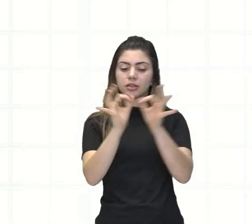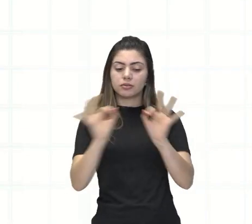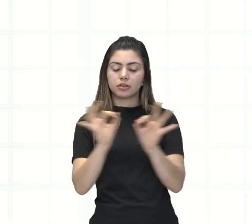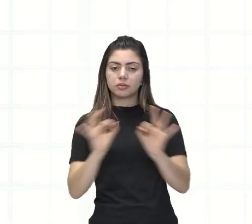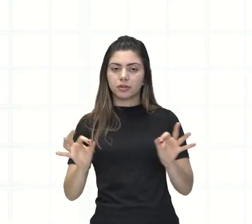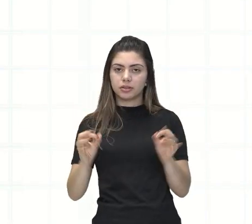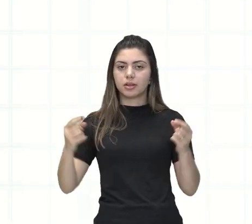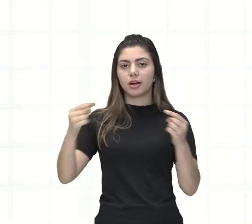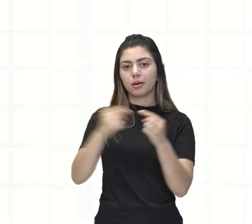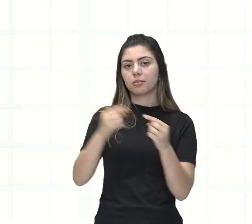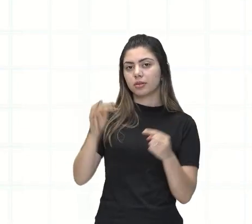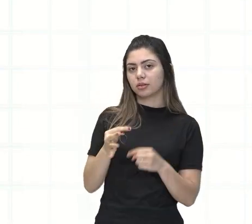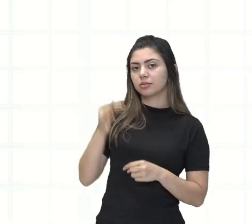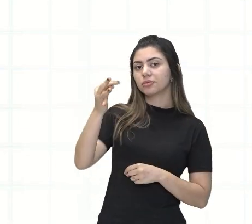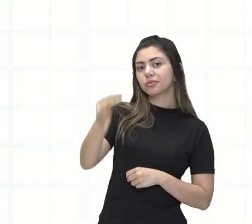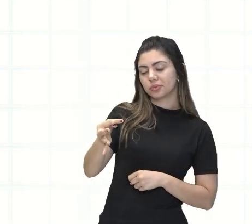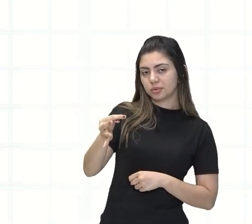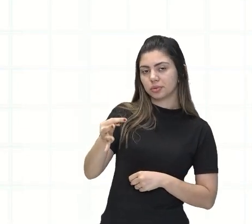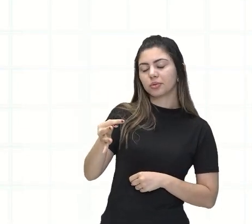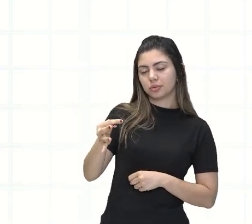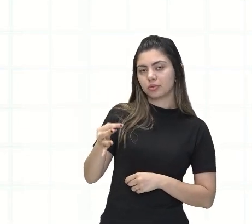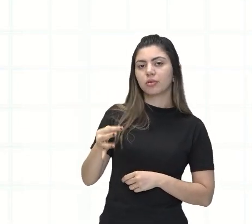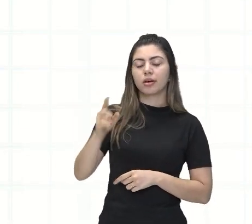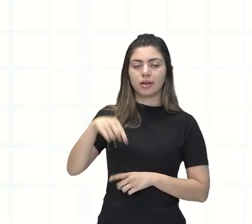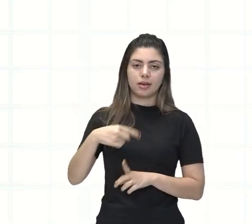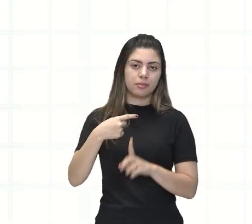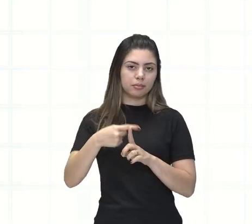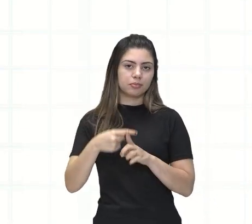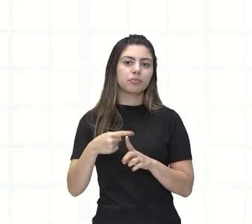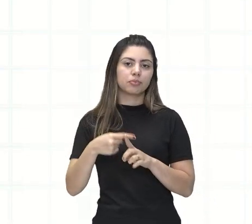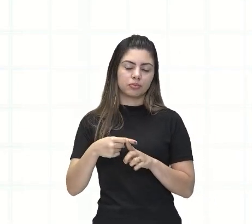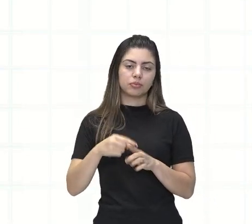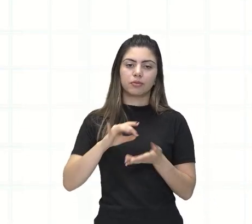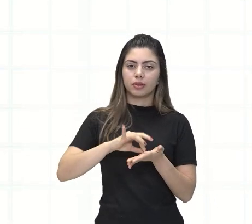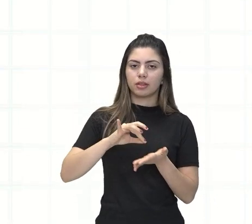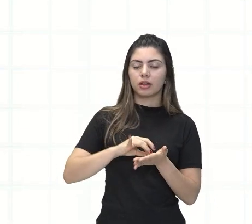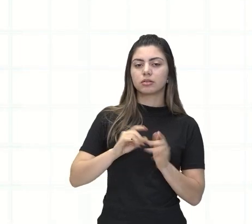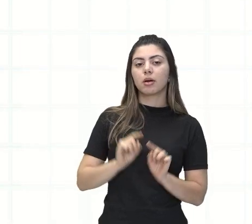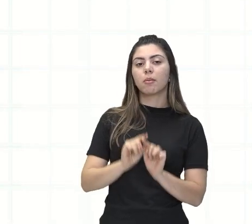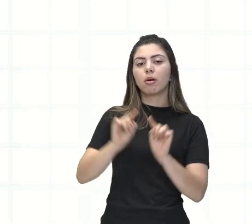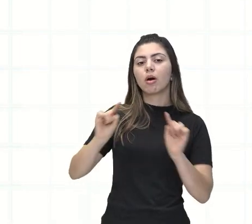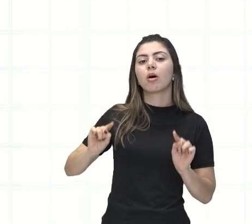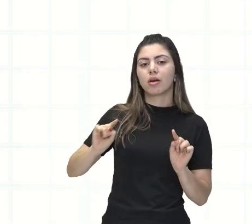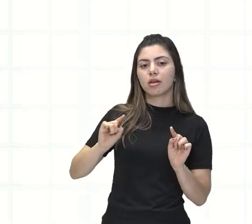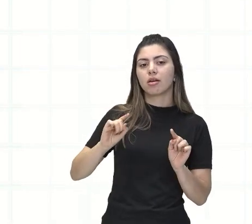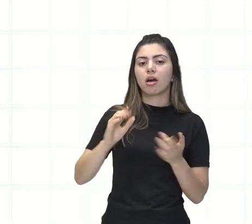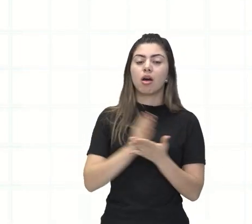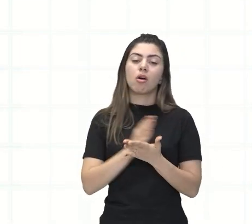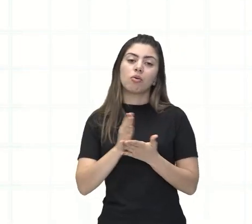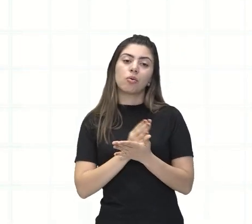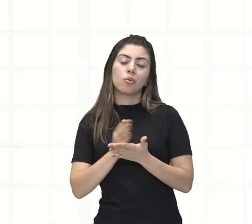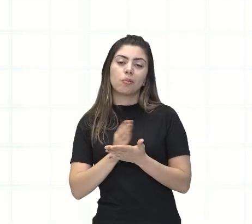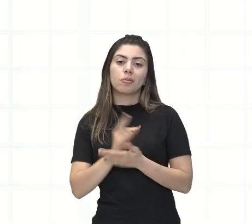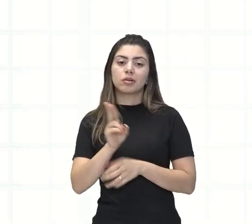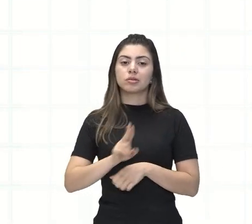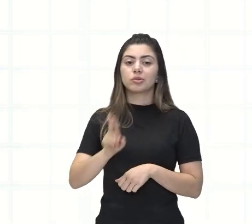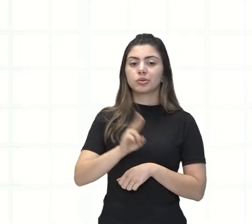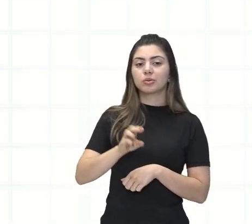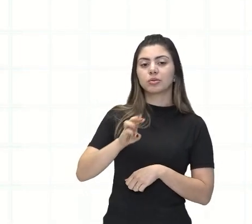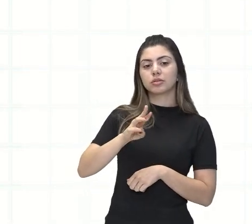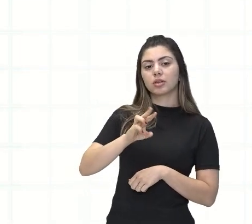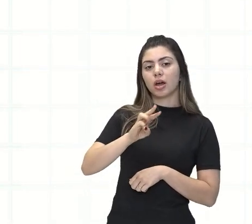todas são afirmativas, mas umas estão usando aí